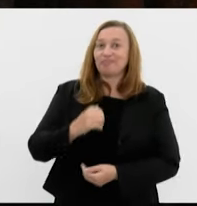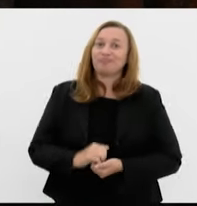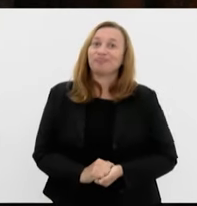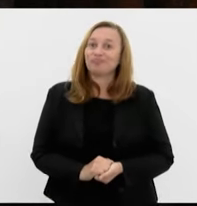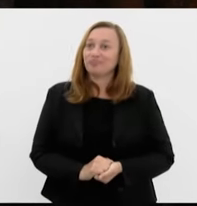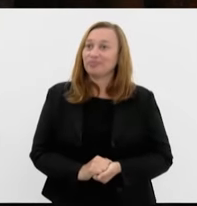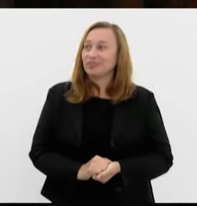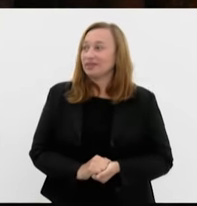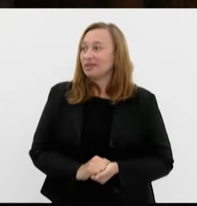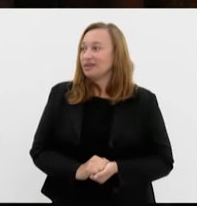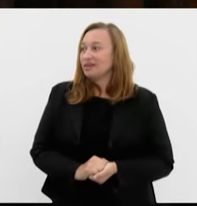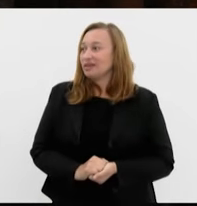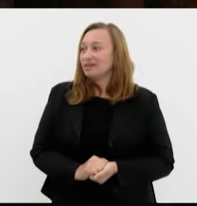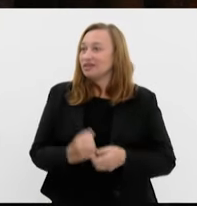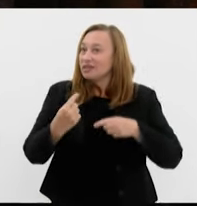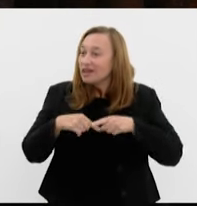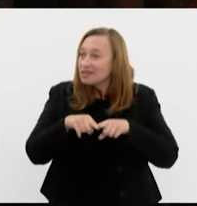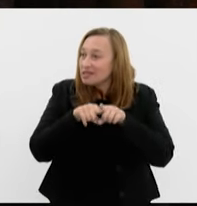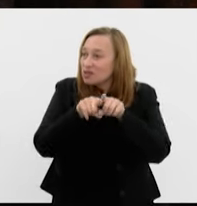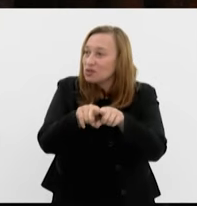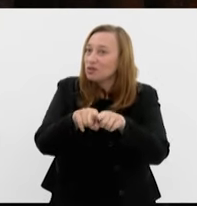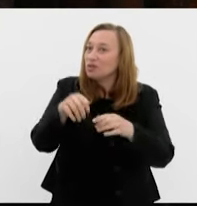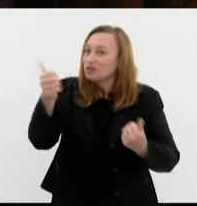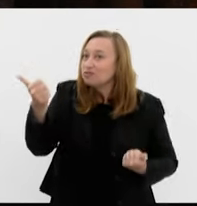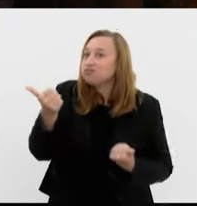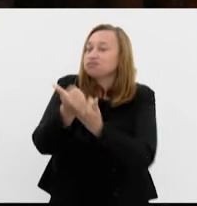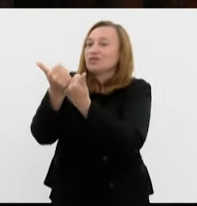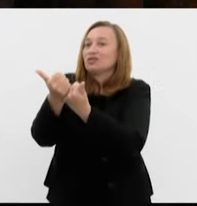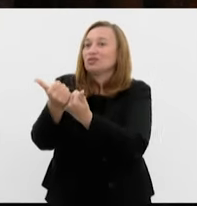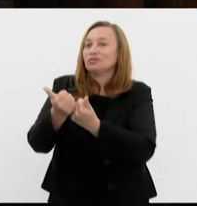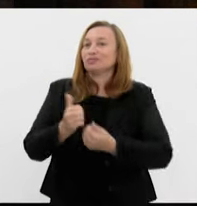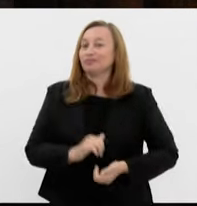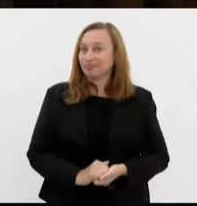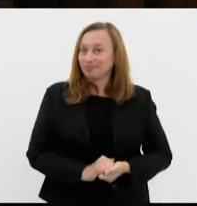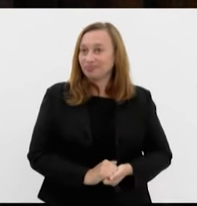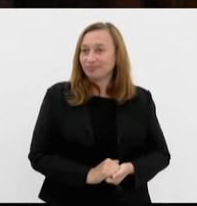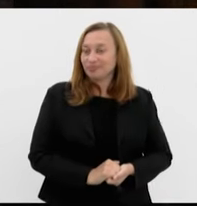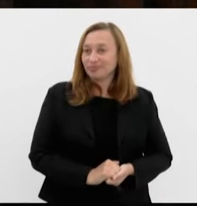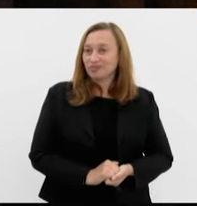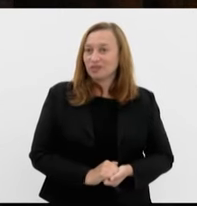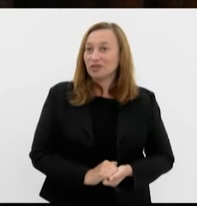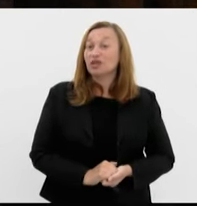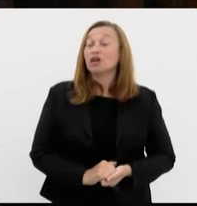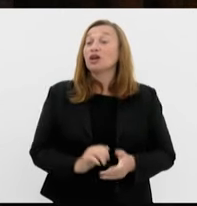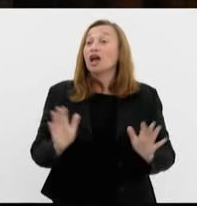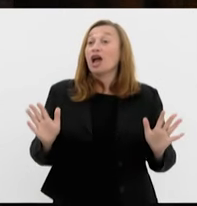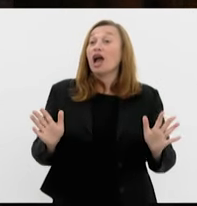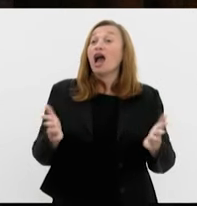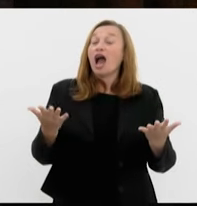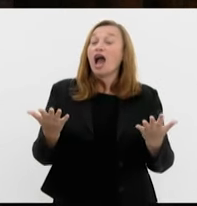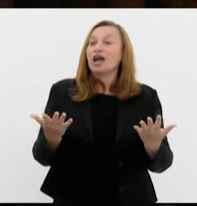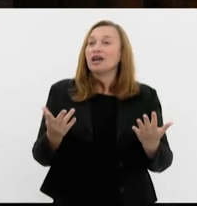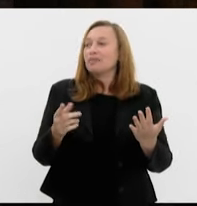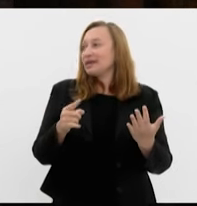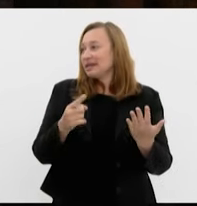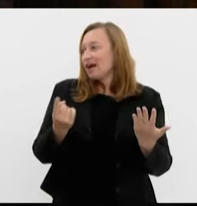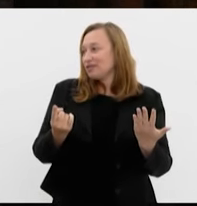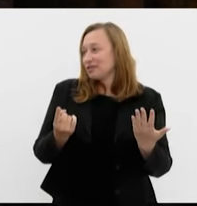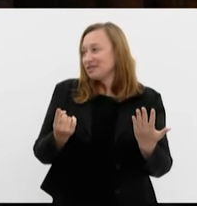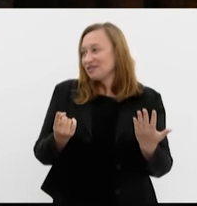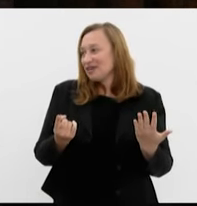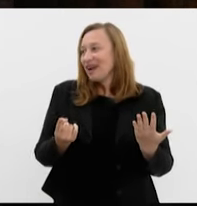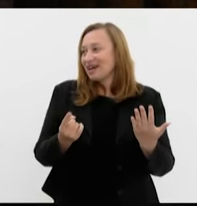Aliados e tem uma figura curiosa aliás duas os picolés do Eduardo paaz e os